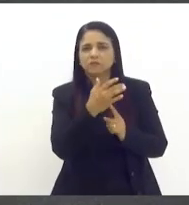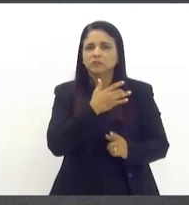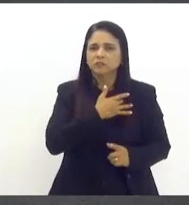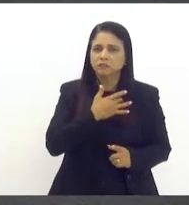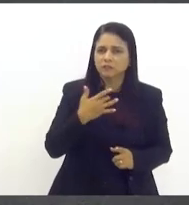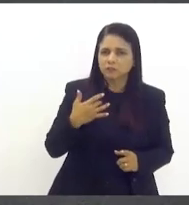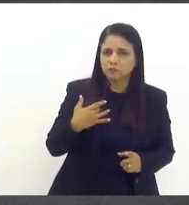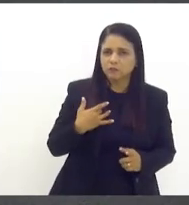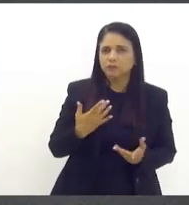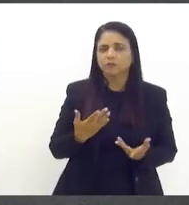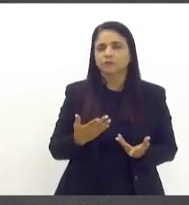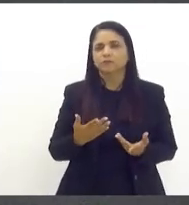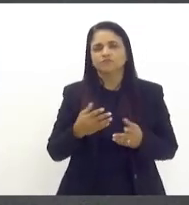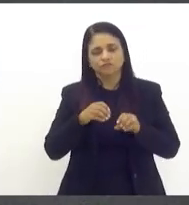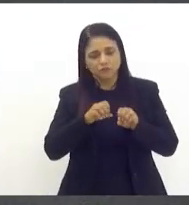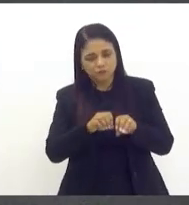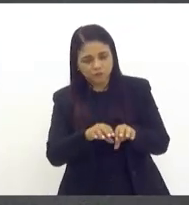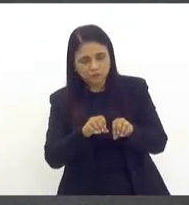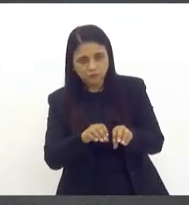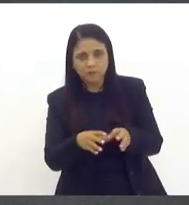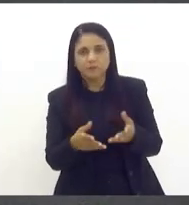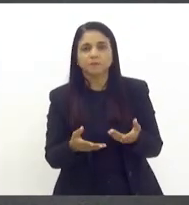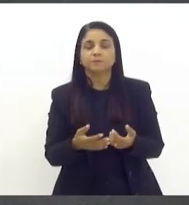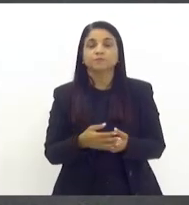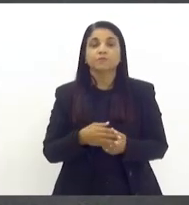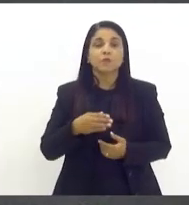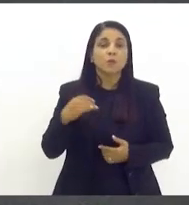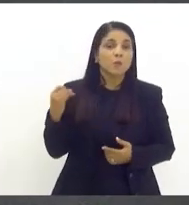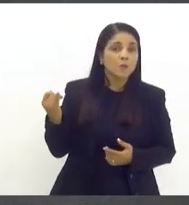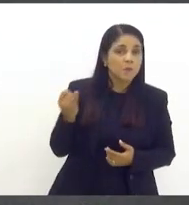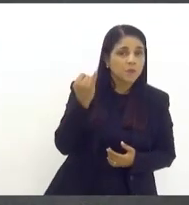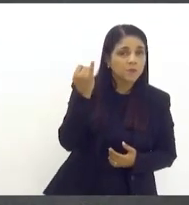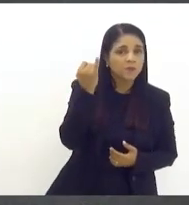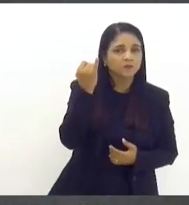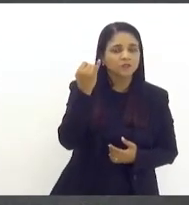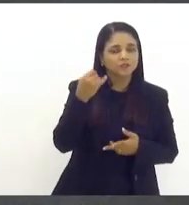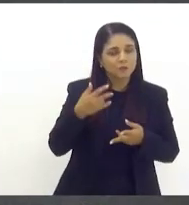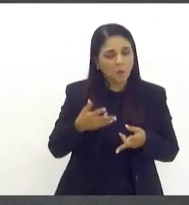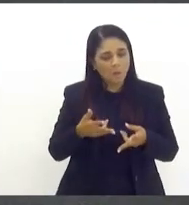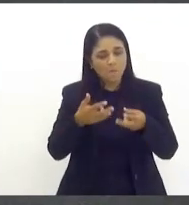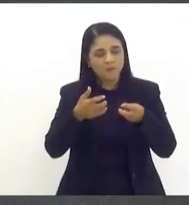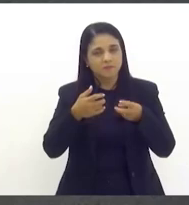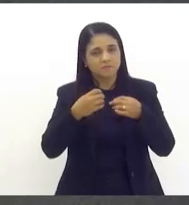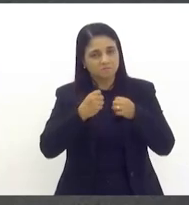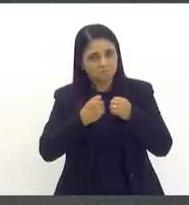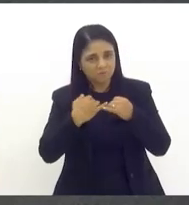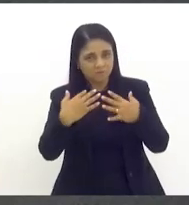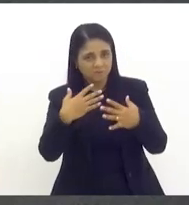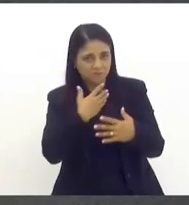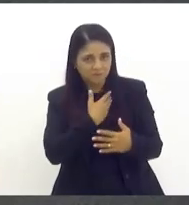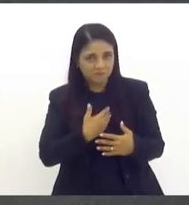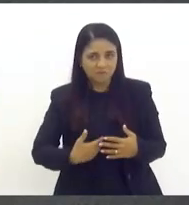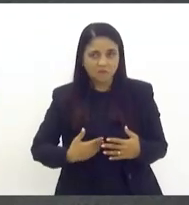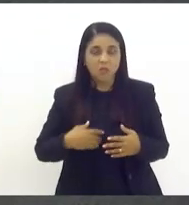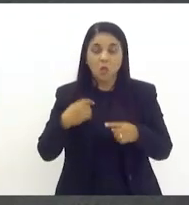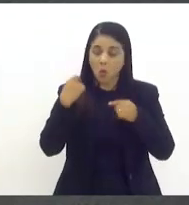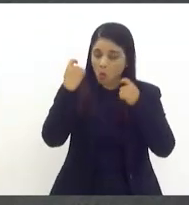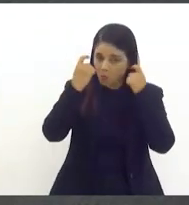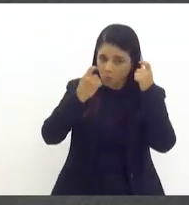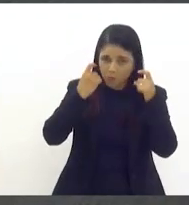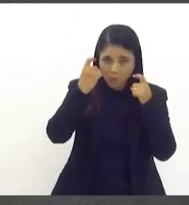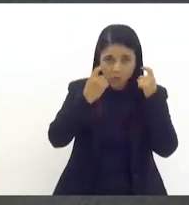e de educação mas o mais importante que eu vi nessa audiência e que nos preocupa também